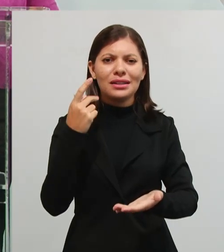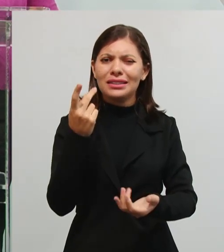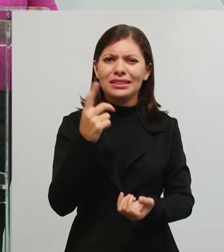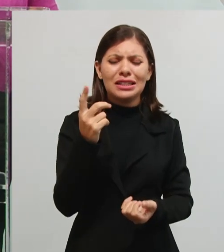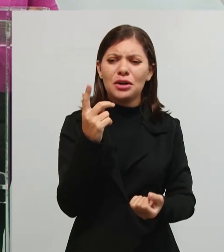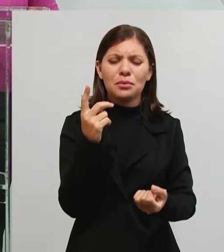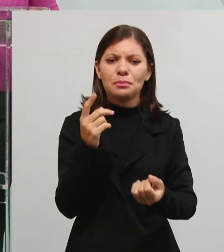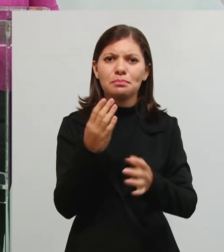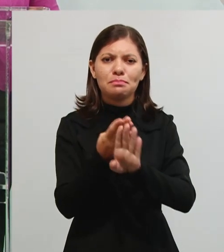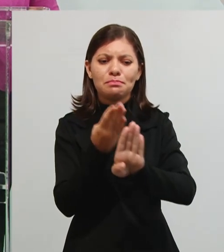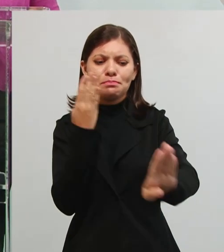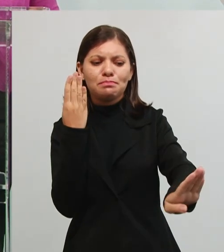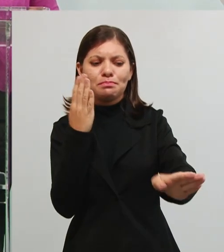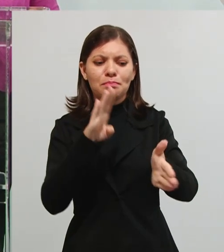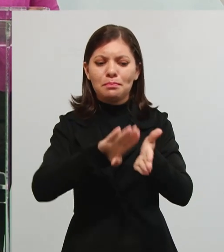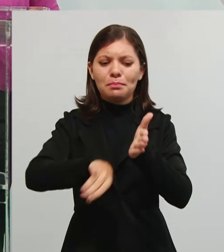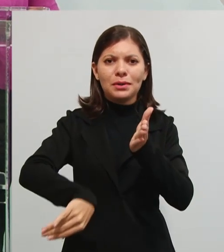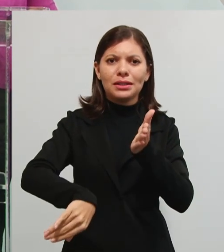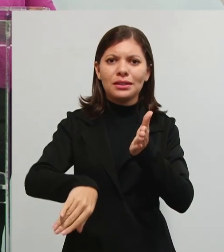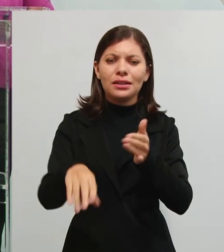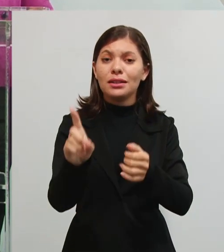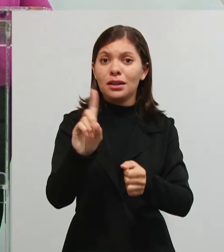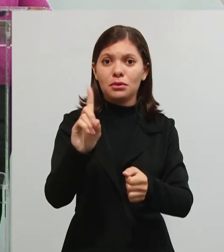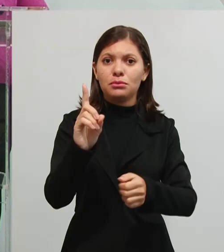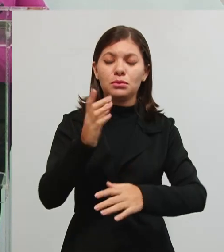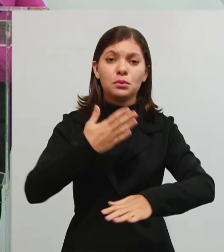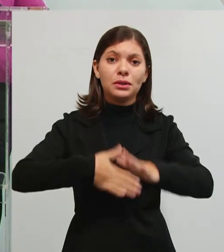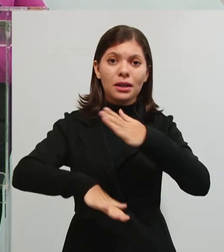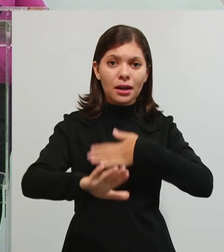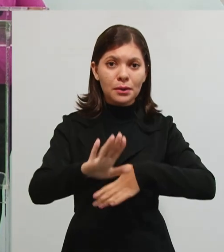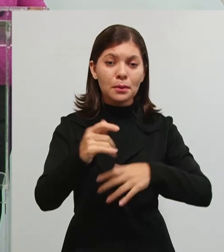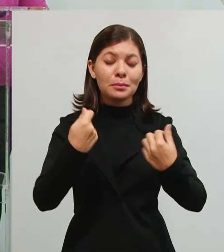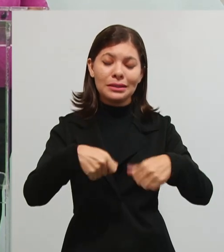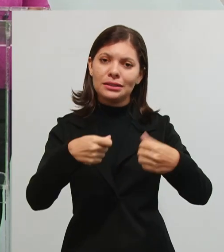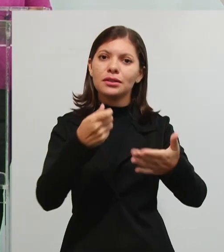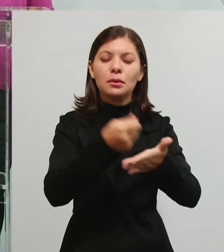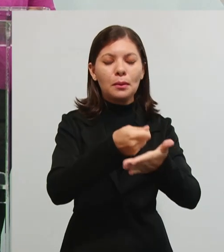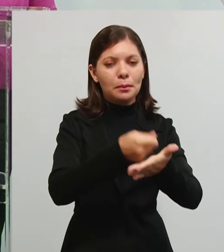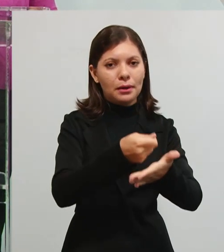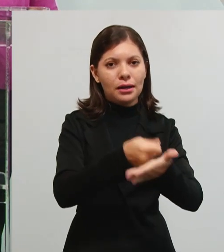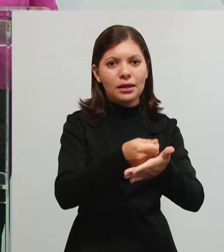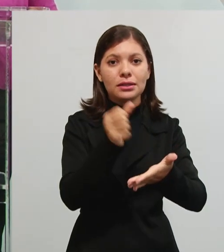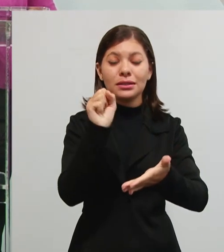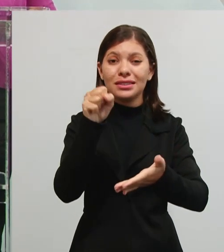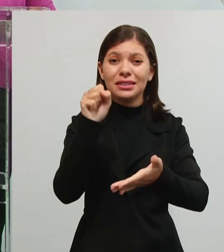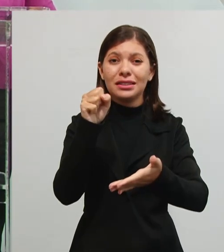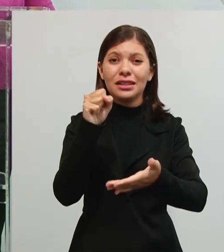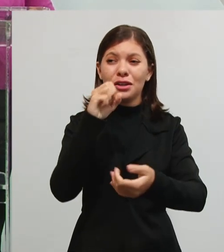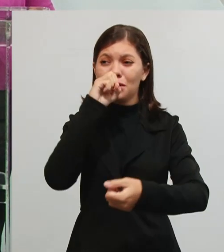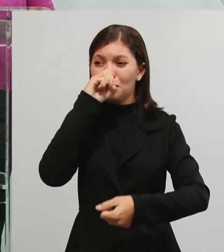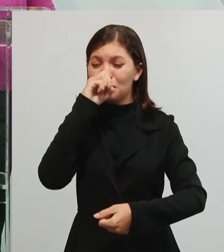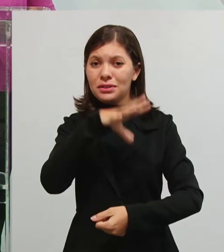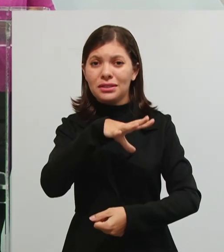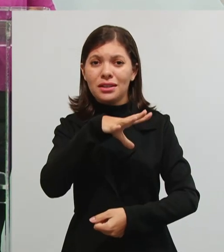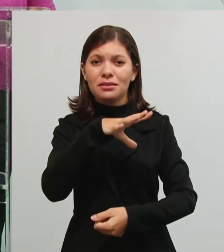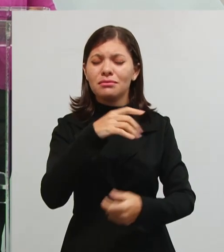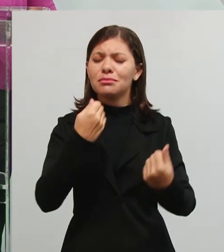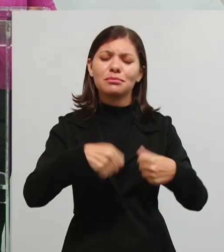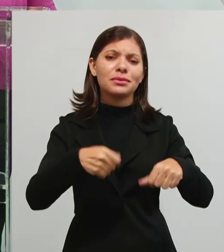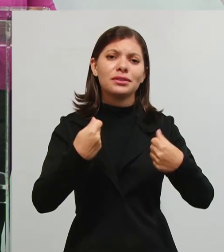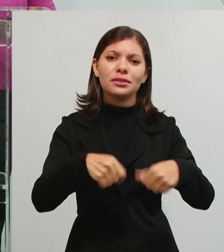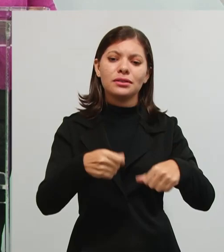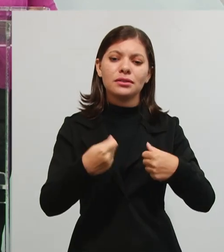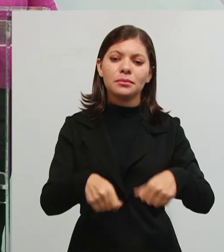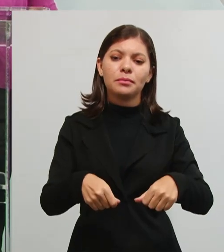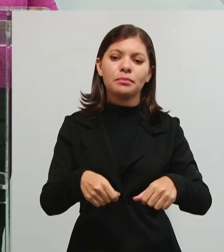perder o cliente, certo? Você tem que cobrar aquela dívida sem necessariamente perder aquele cliente.